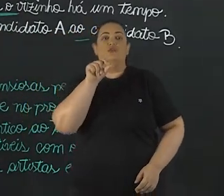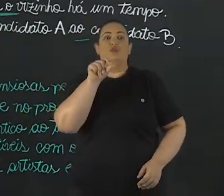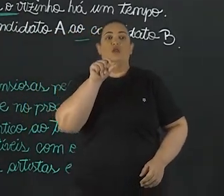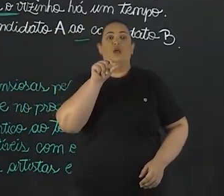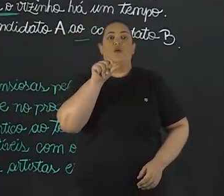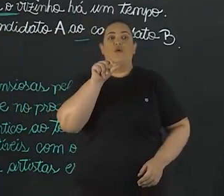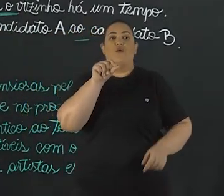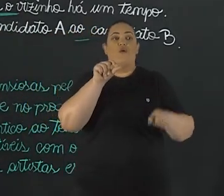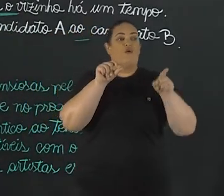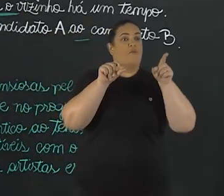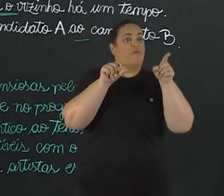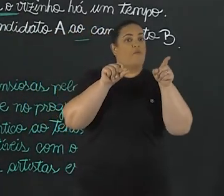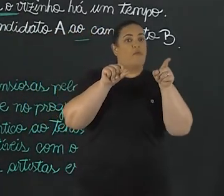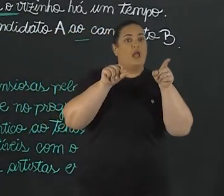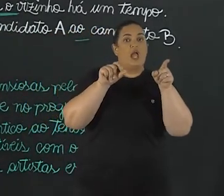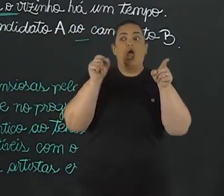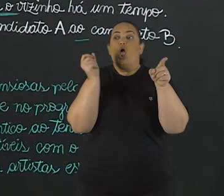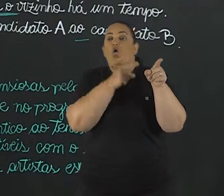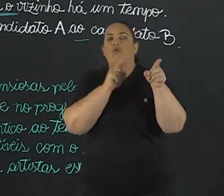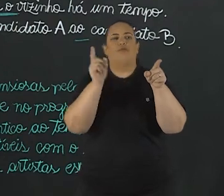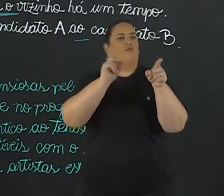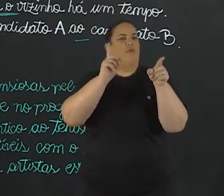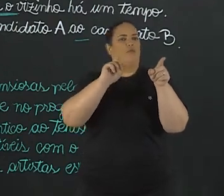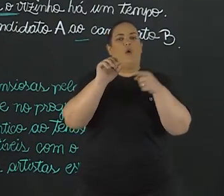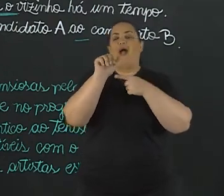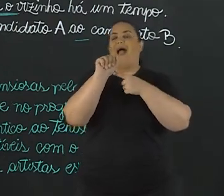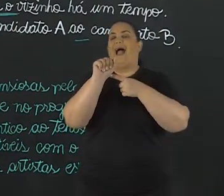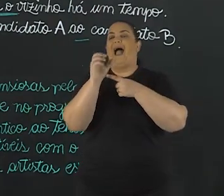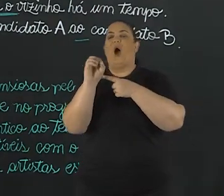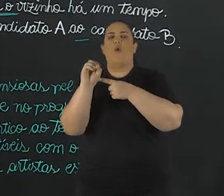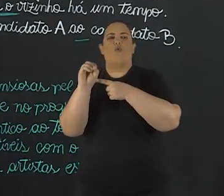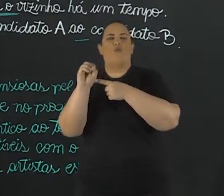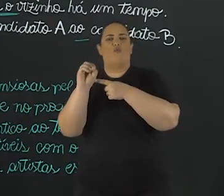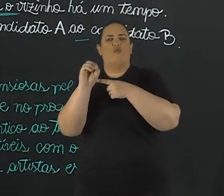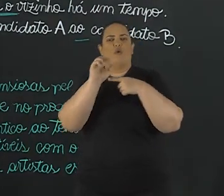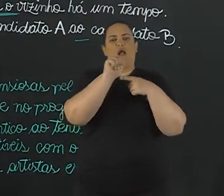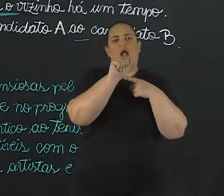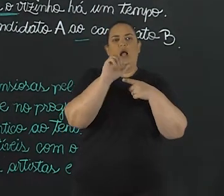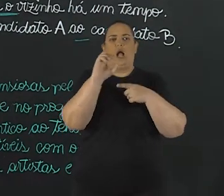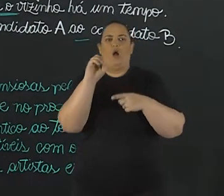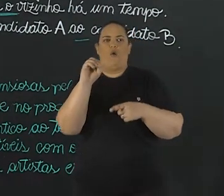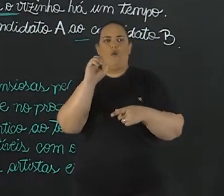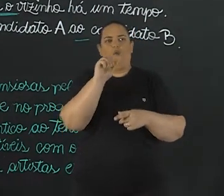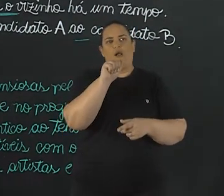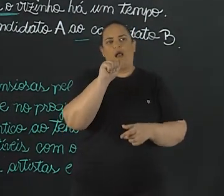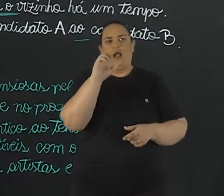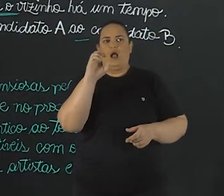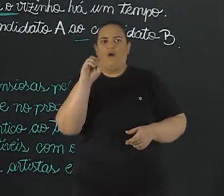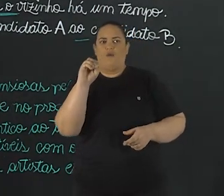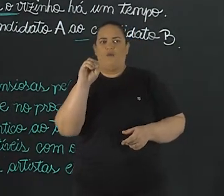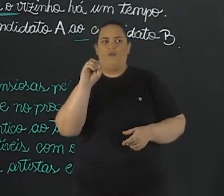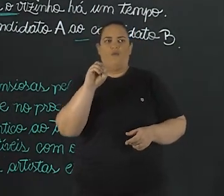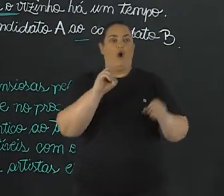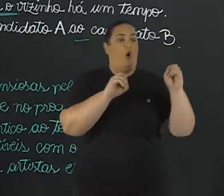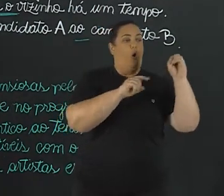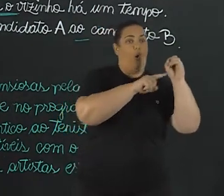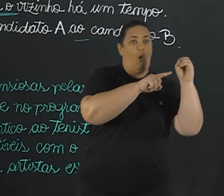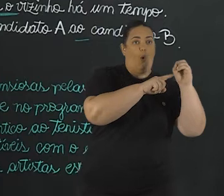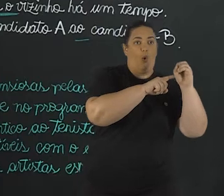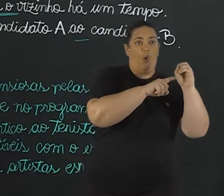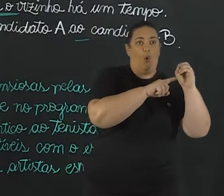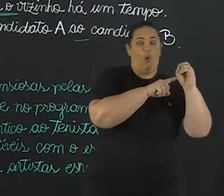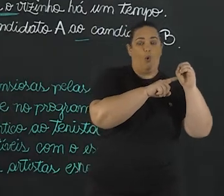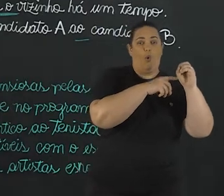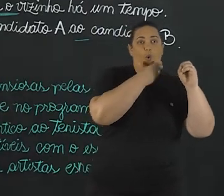prefere uma coisa em relação à outra. Então, nós temos o uso da preposição a e não preferir mais do que ou